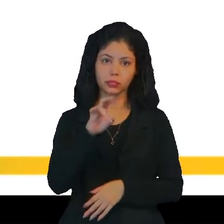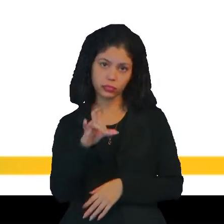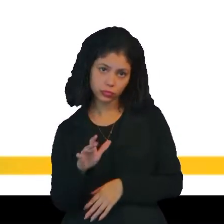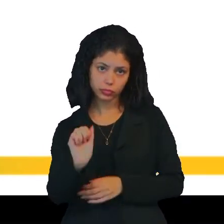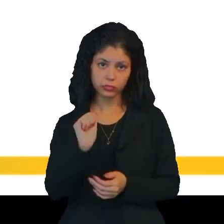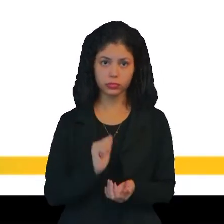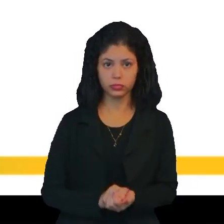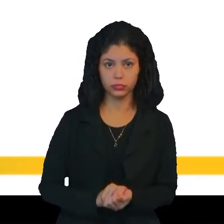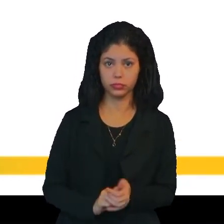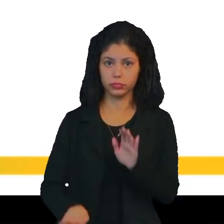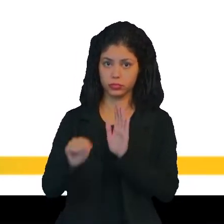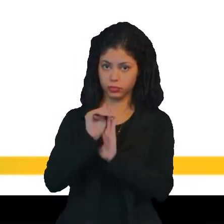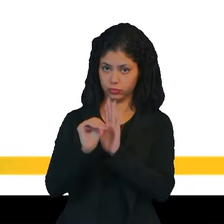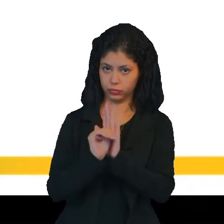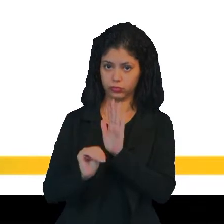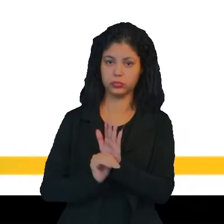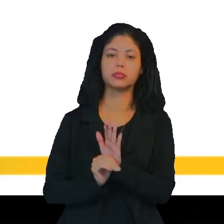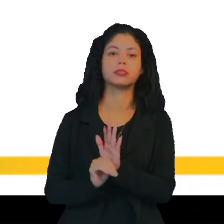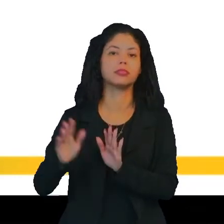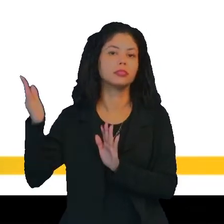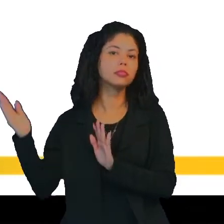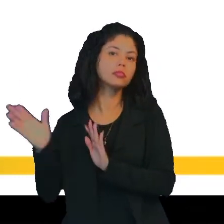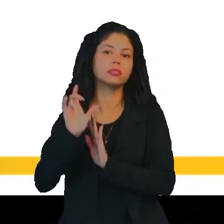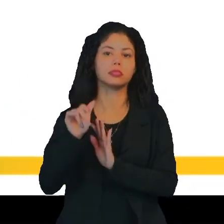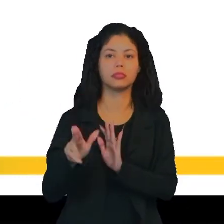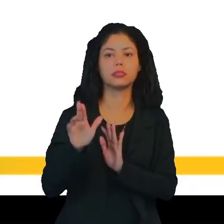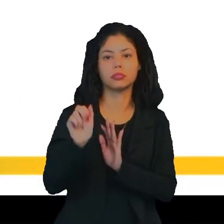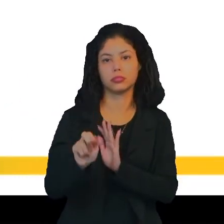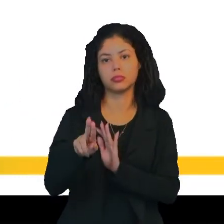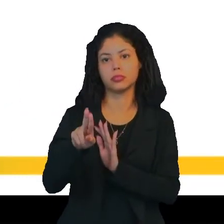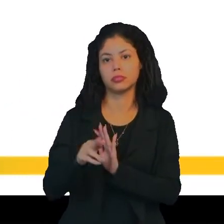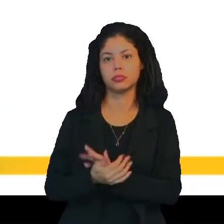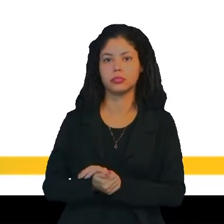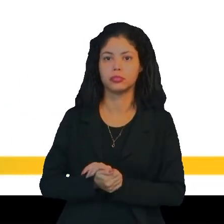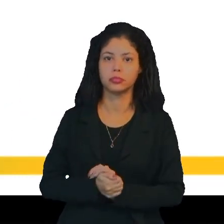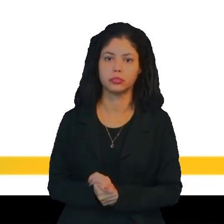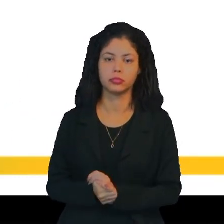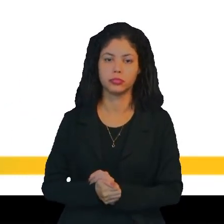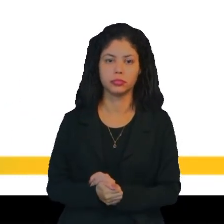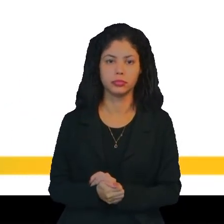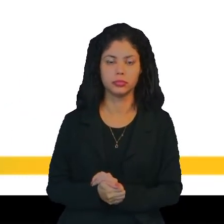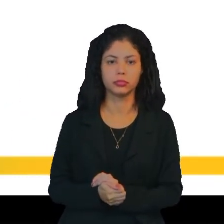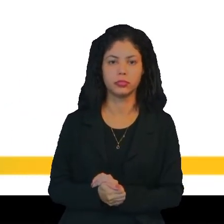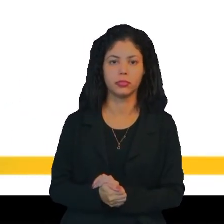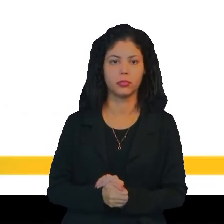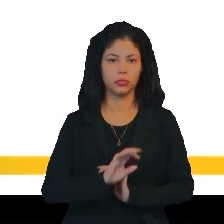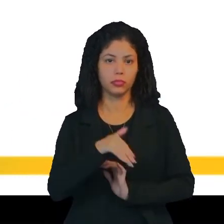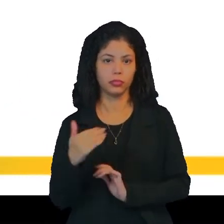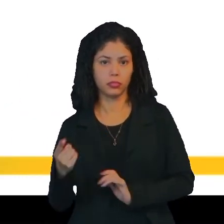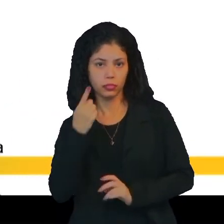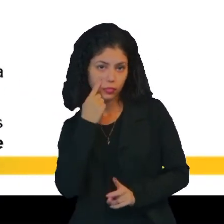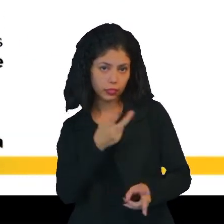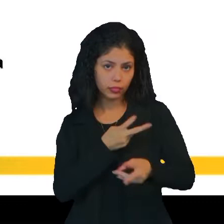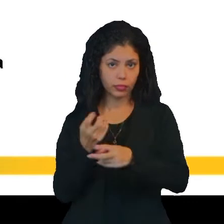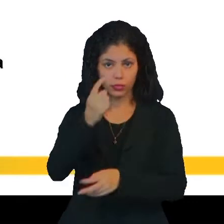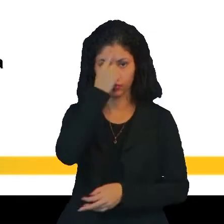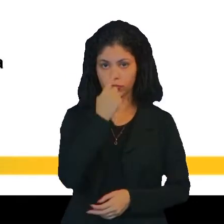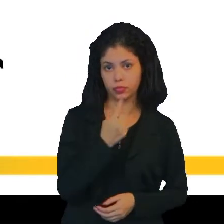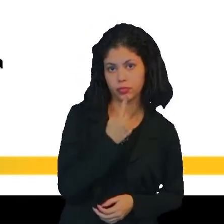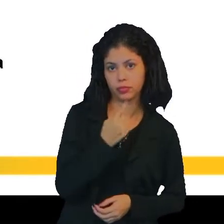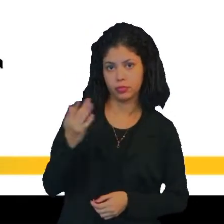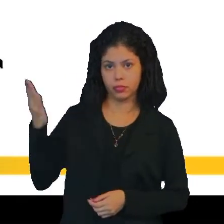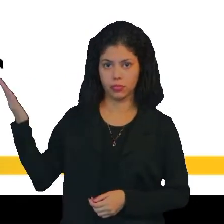da taxonomia. Então nós temos aí as categorias de classificação de Linneu. Quando nós observamos essa figura